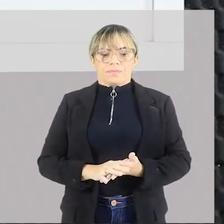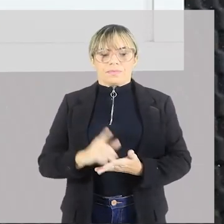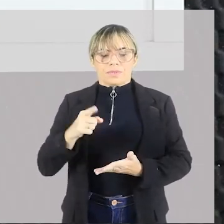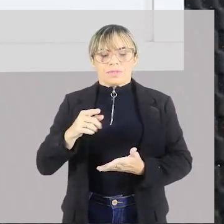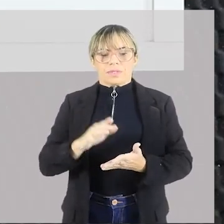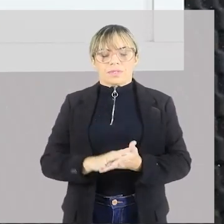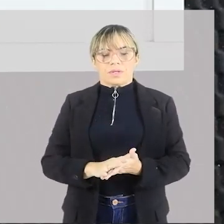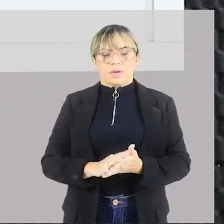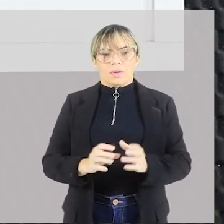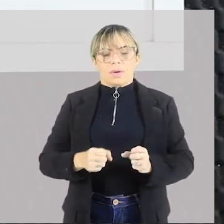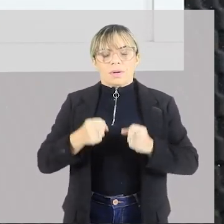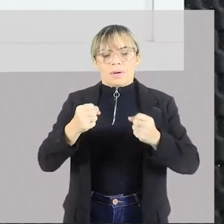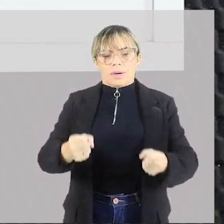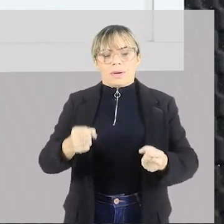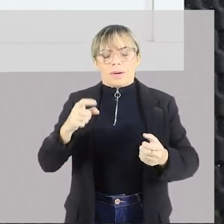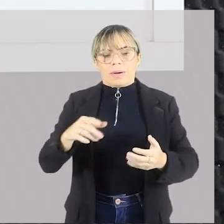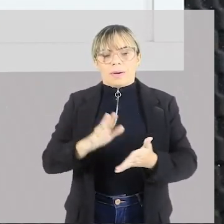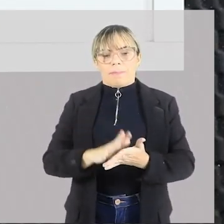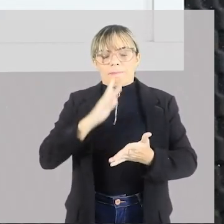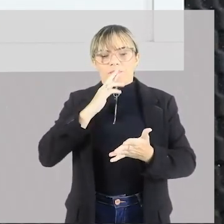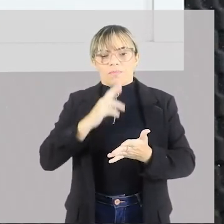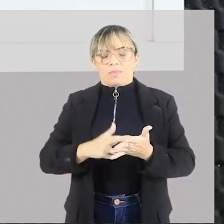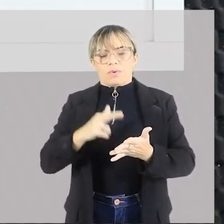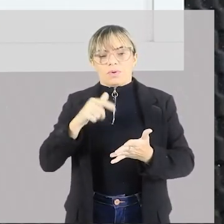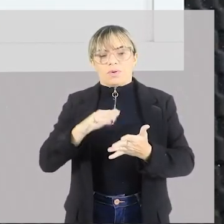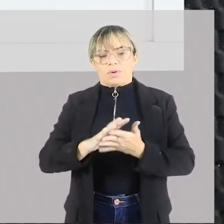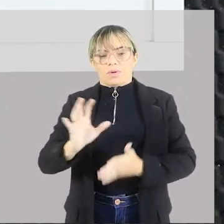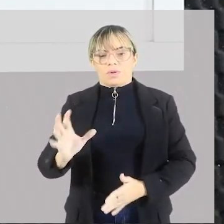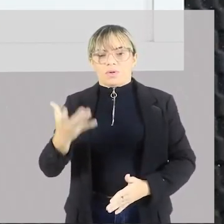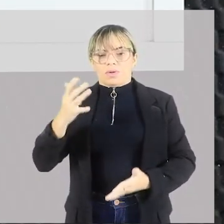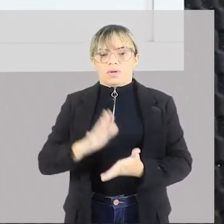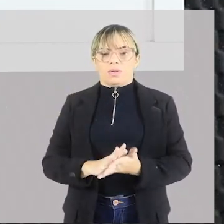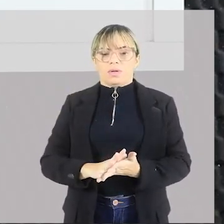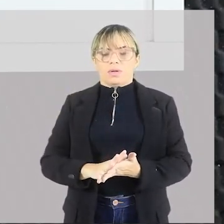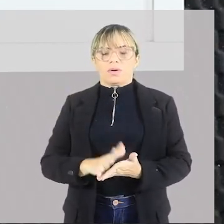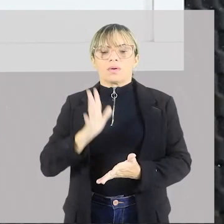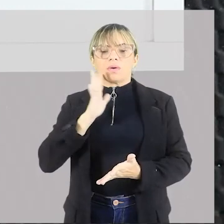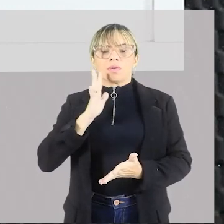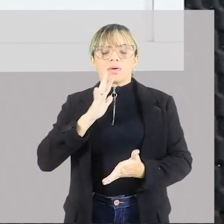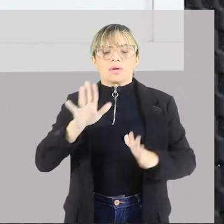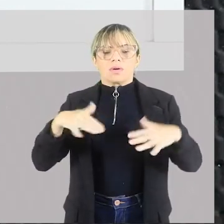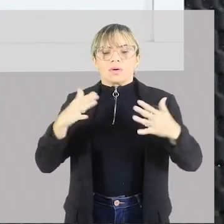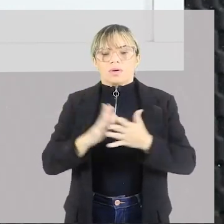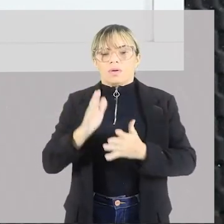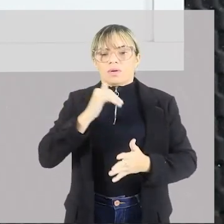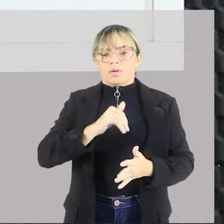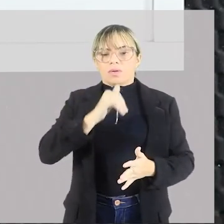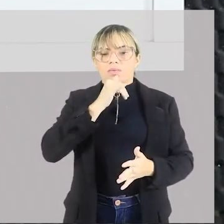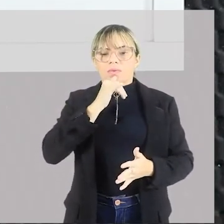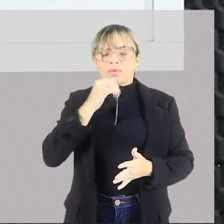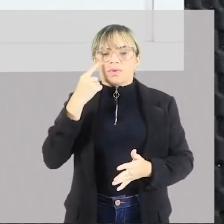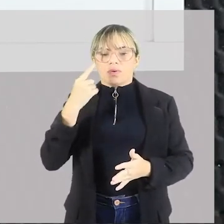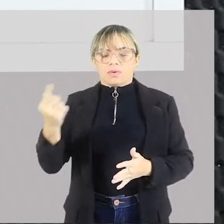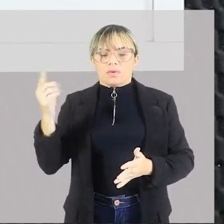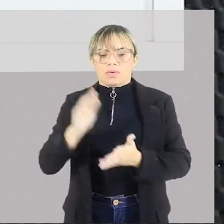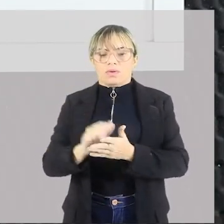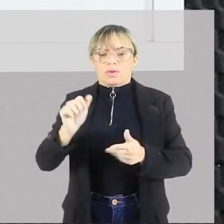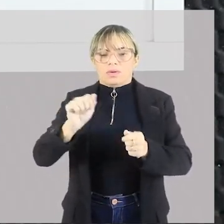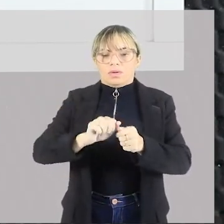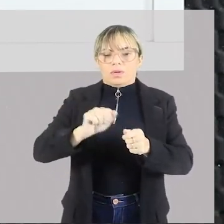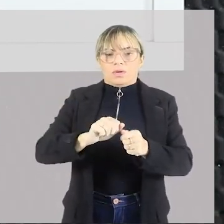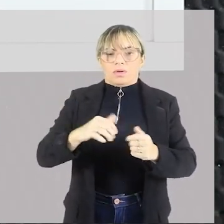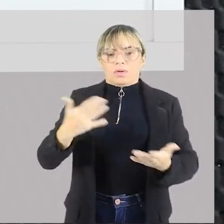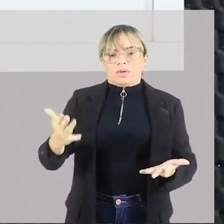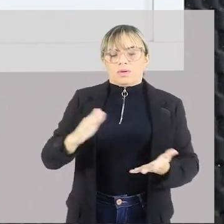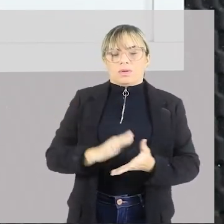determina a chance de um evento determinado evento acontecer beleza por exemplo Zinho parecido que a gente estava fazendo só PR a gente